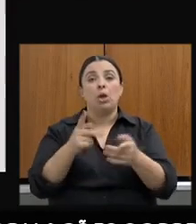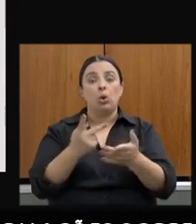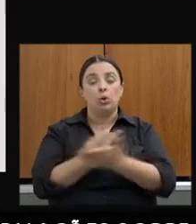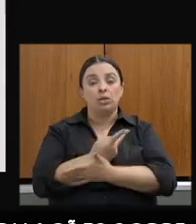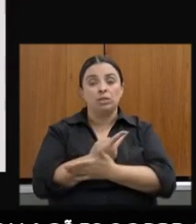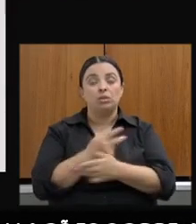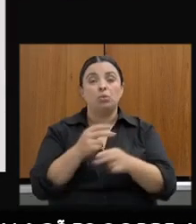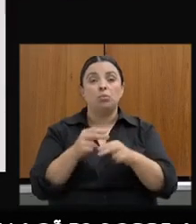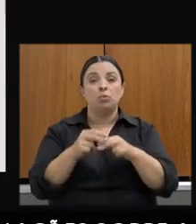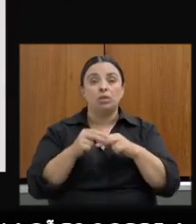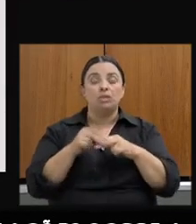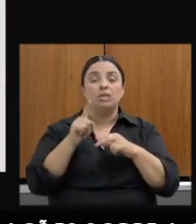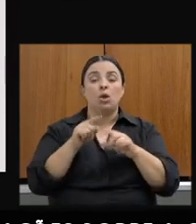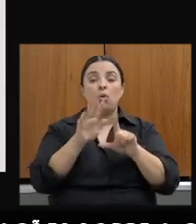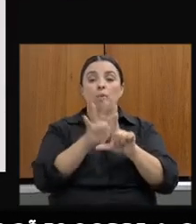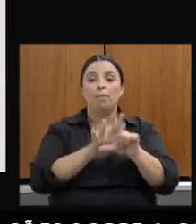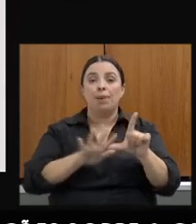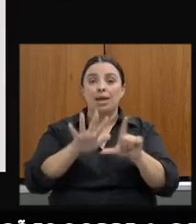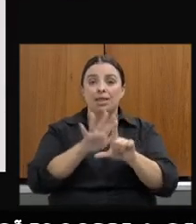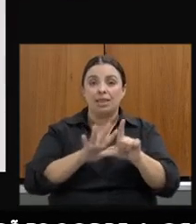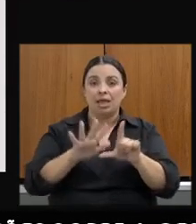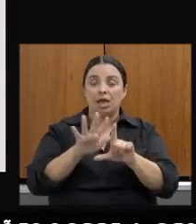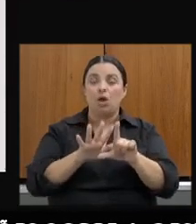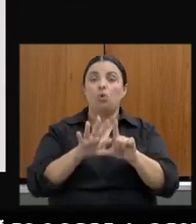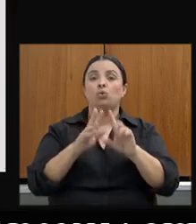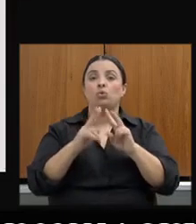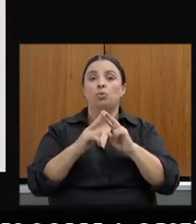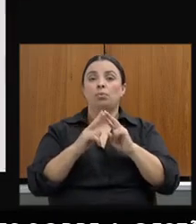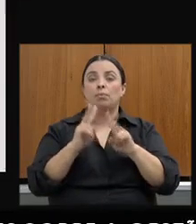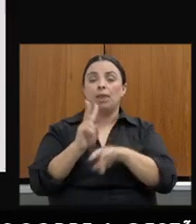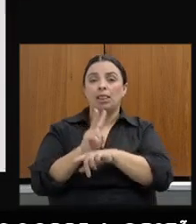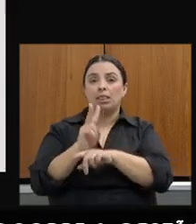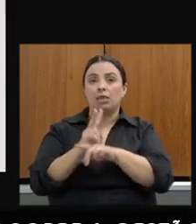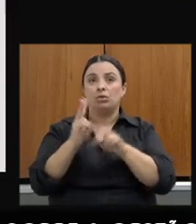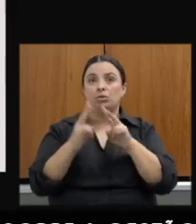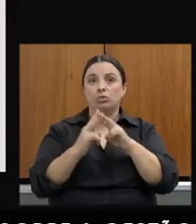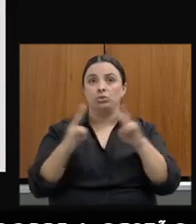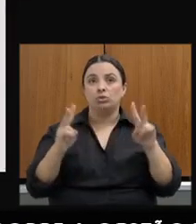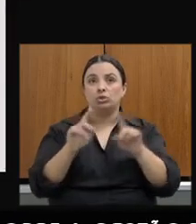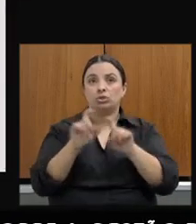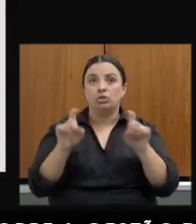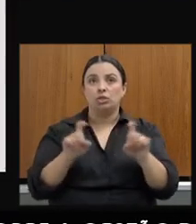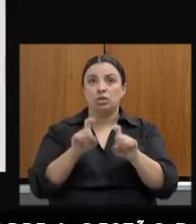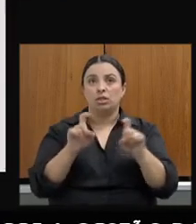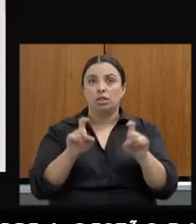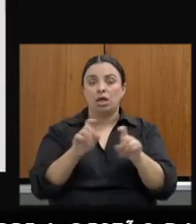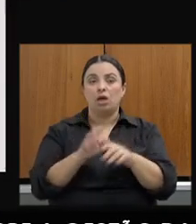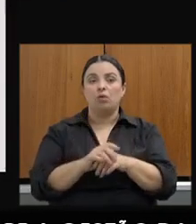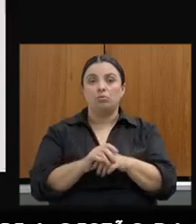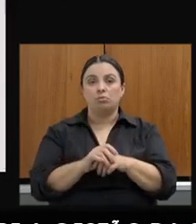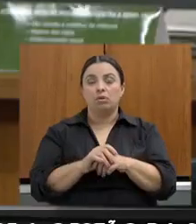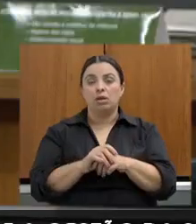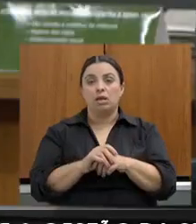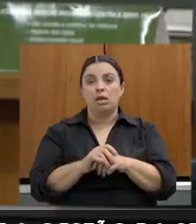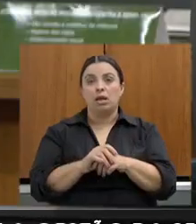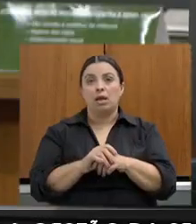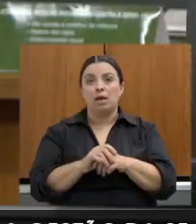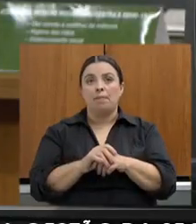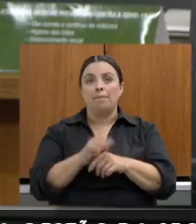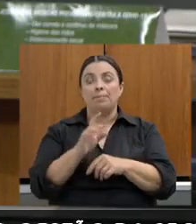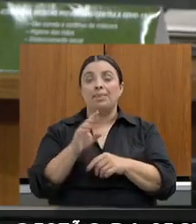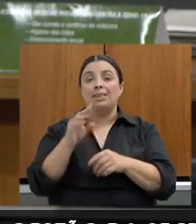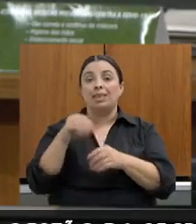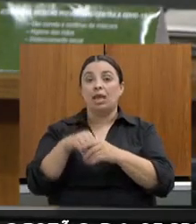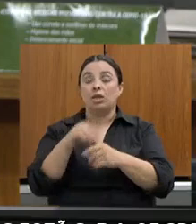desenvolvida é o painel do plantão digital para unidades na delegacia de